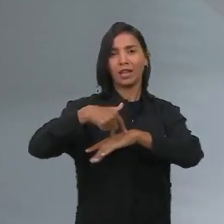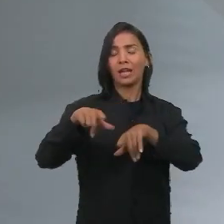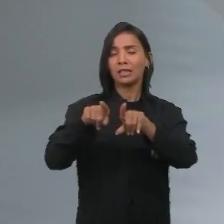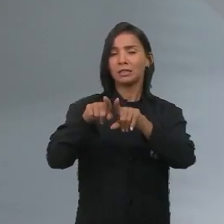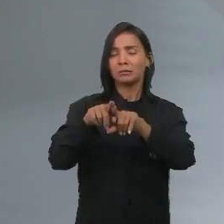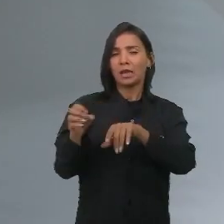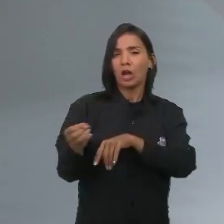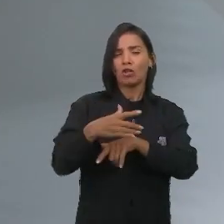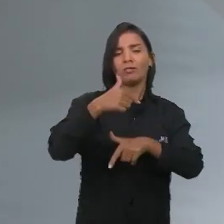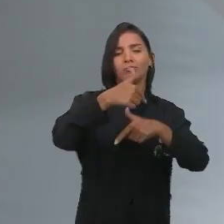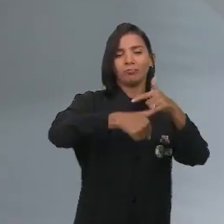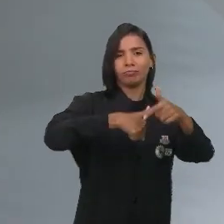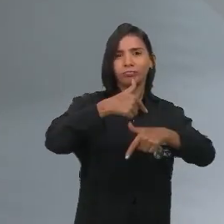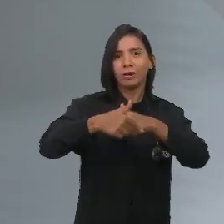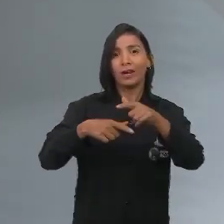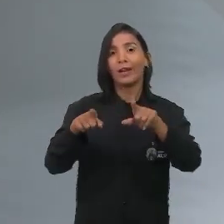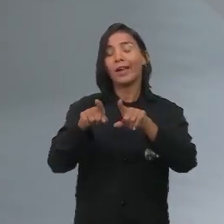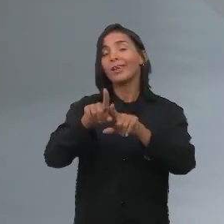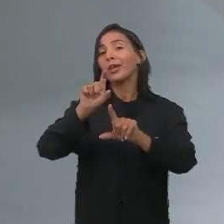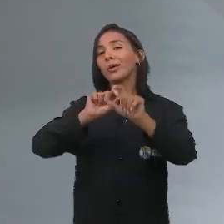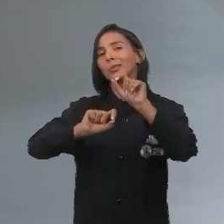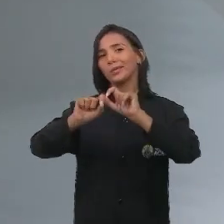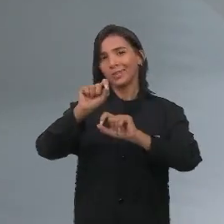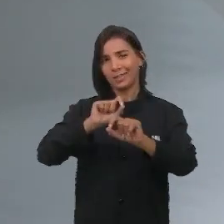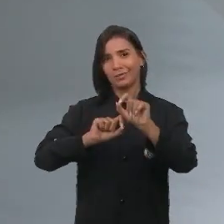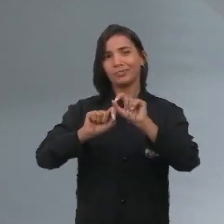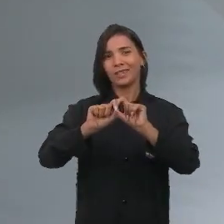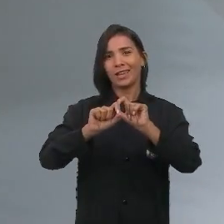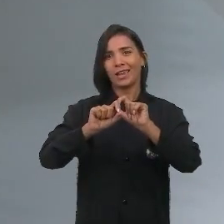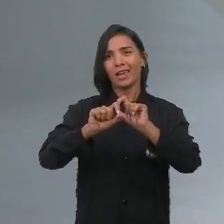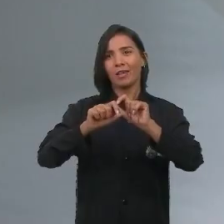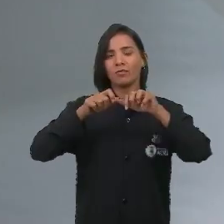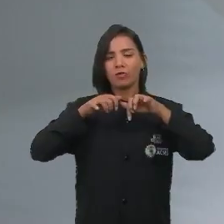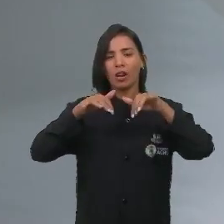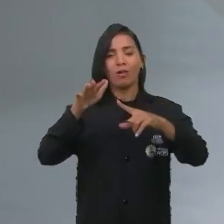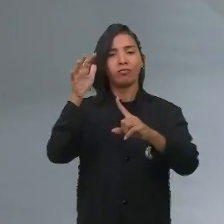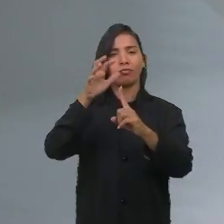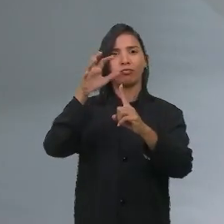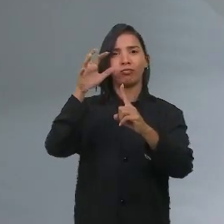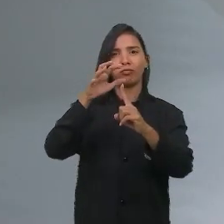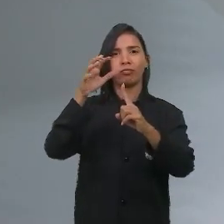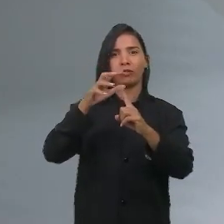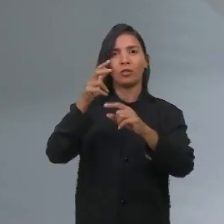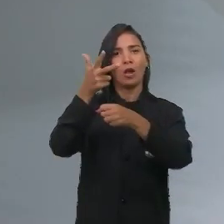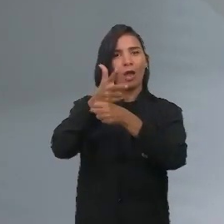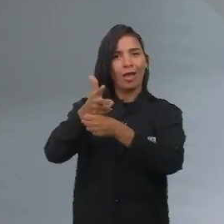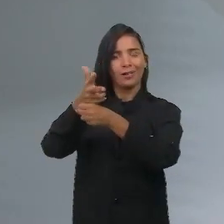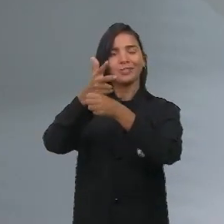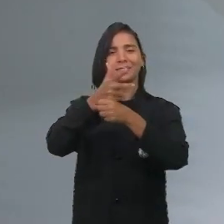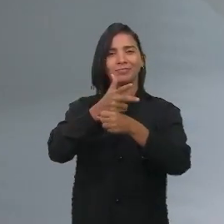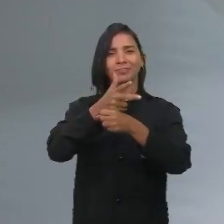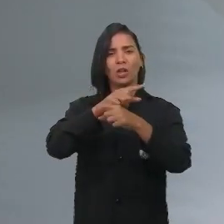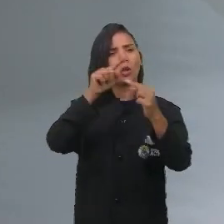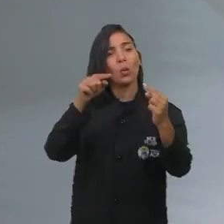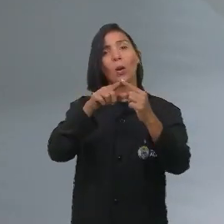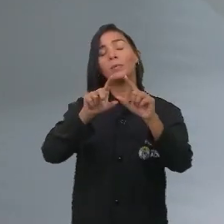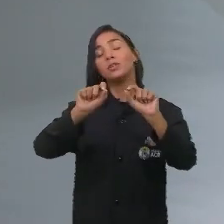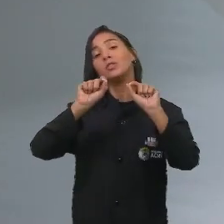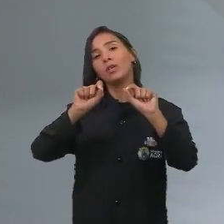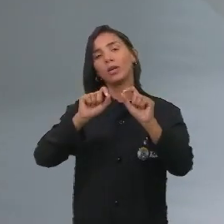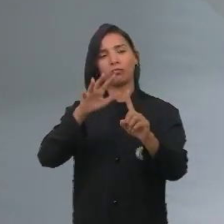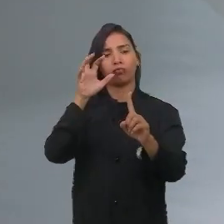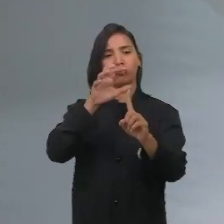de trabalho, que é a do digital influencer, em que a finalidade é